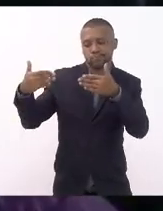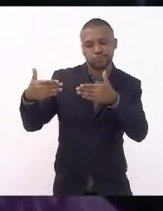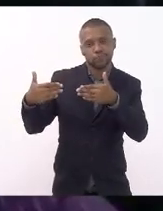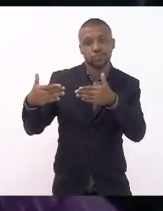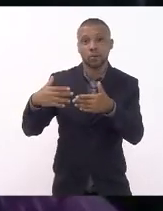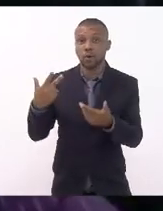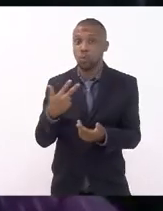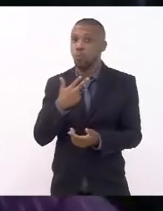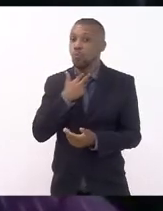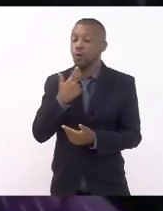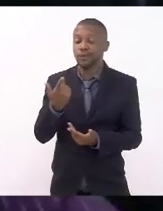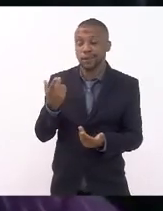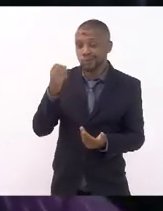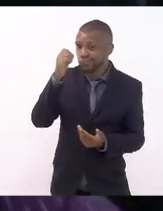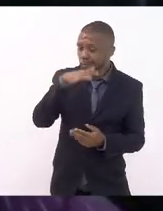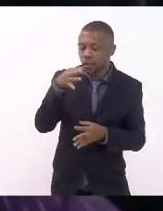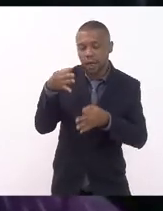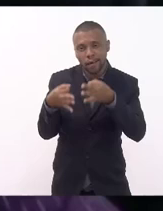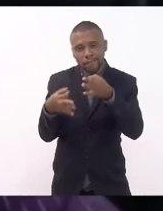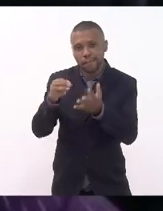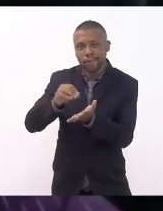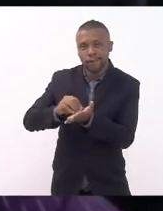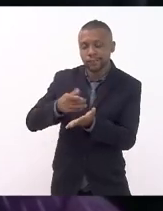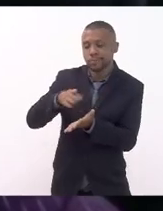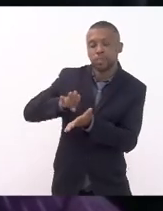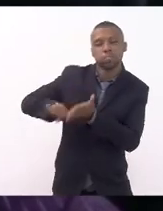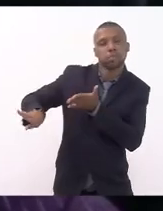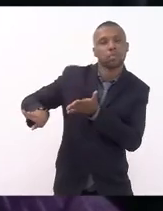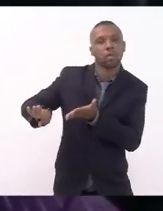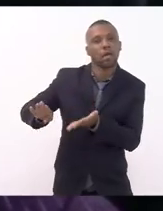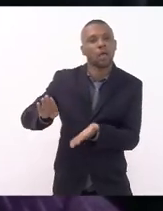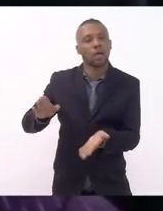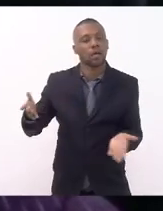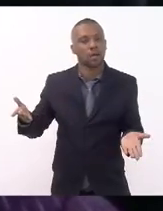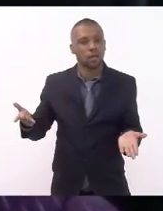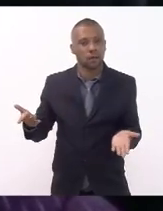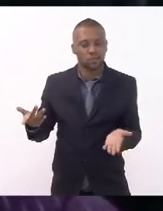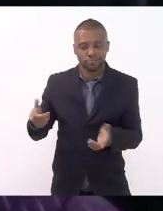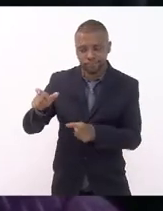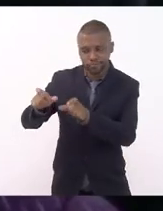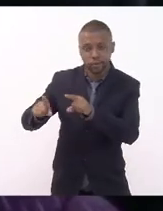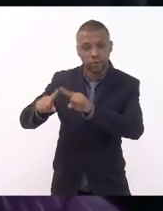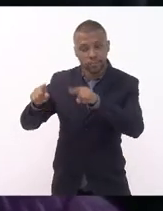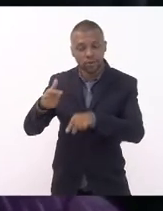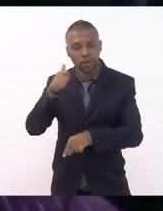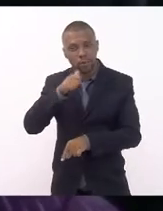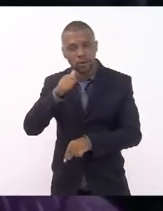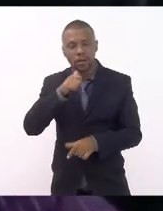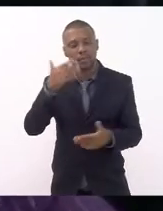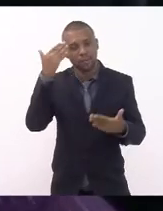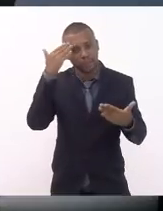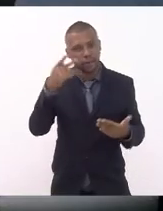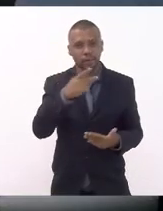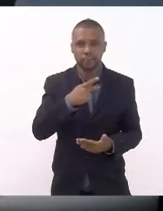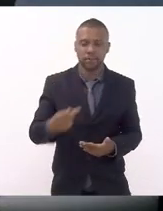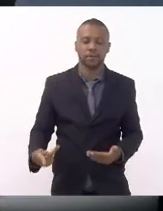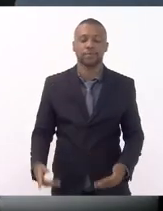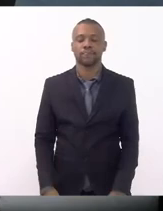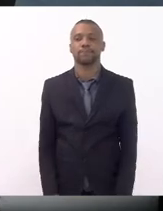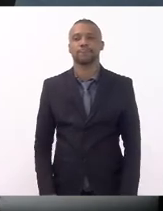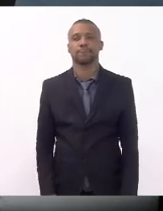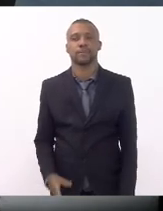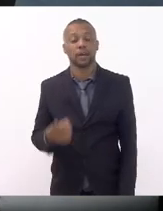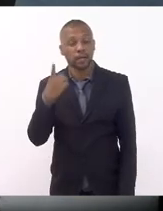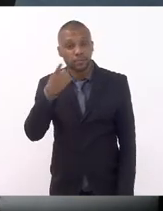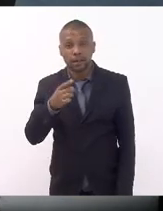deixar cometer injustiças e atos discriminatórios com as mulheres. Obrigada, presidente. Deputado Jaumir, por